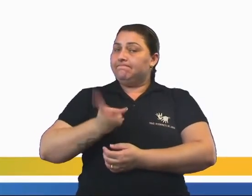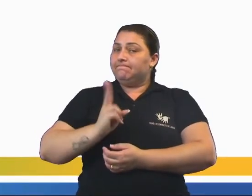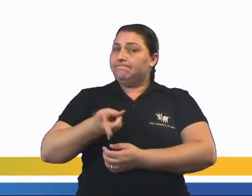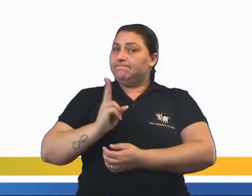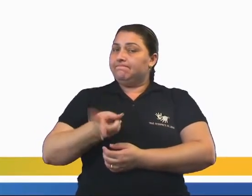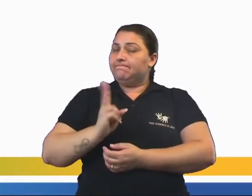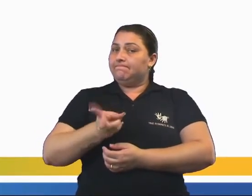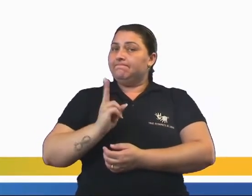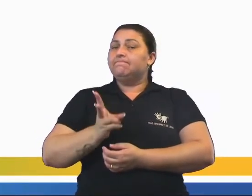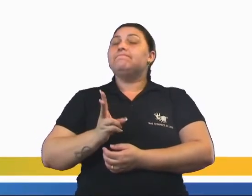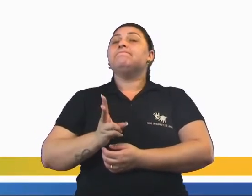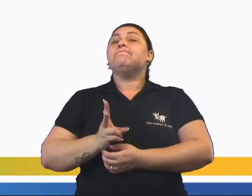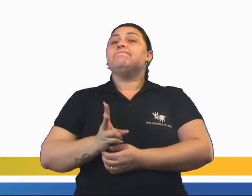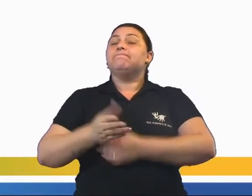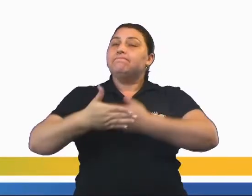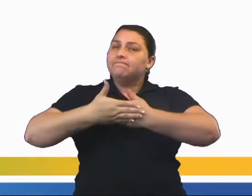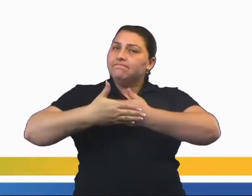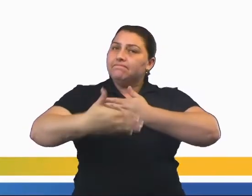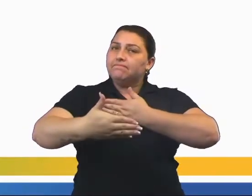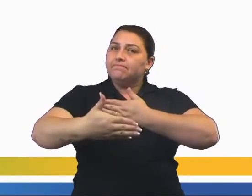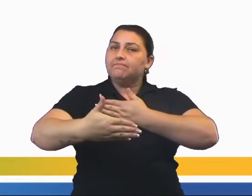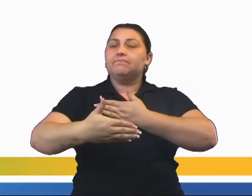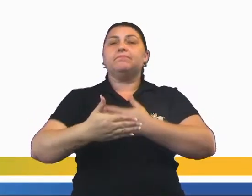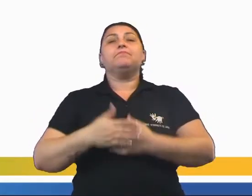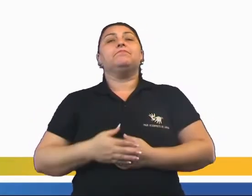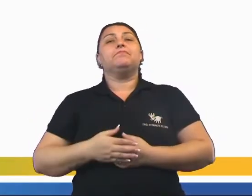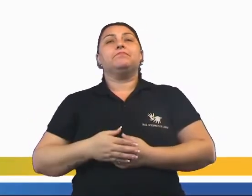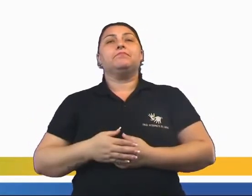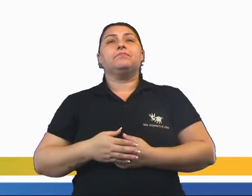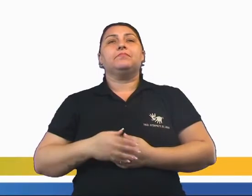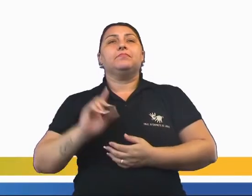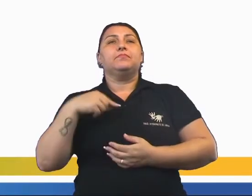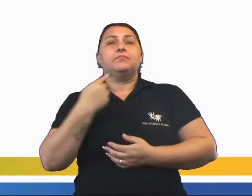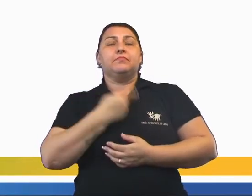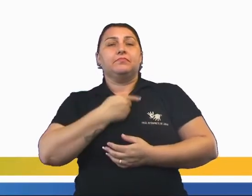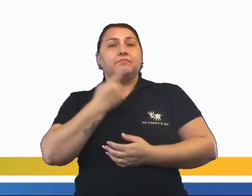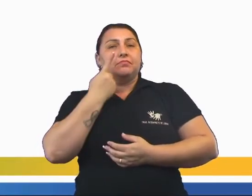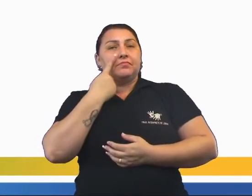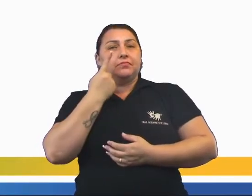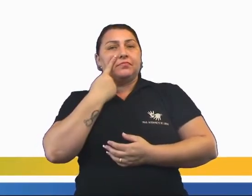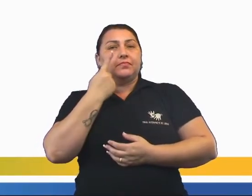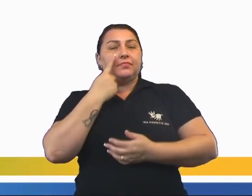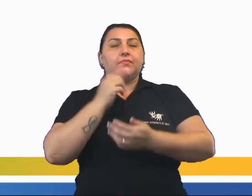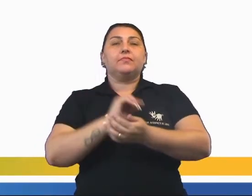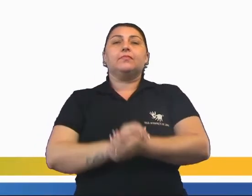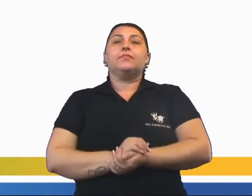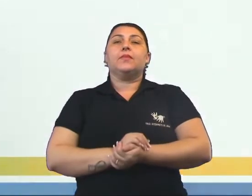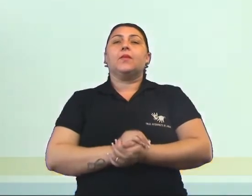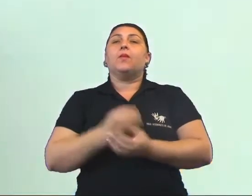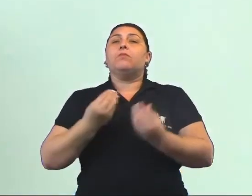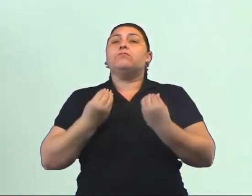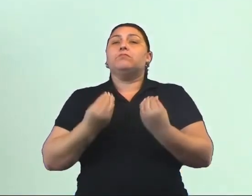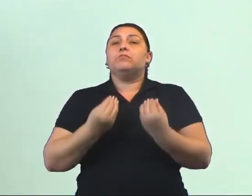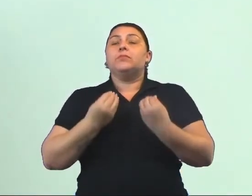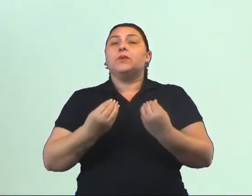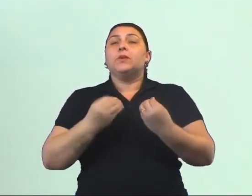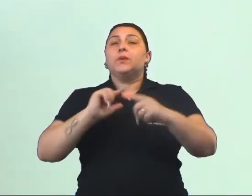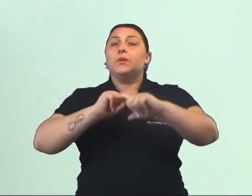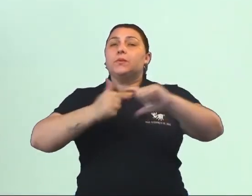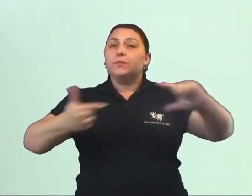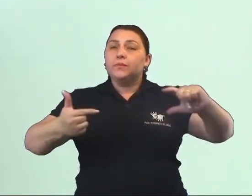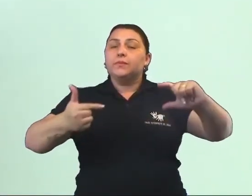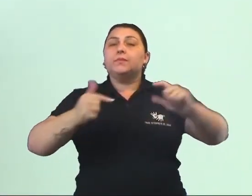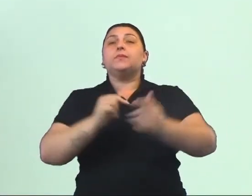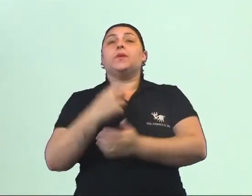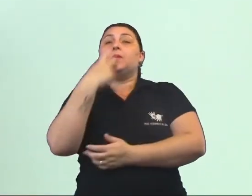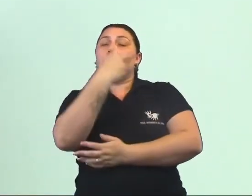o mesmo ponto de partida. É muito interessante isso. Nós estamos vendo em que as